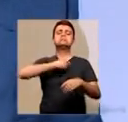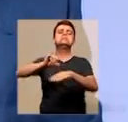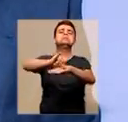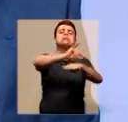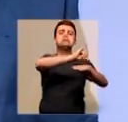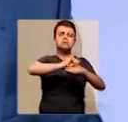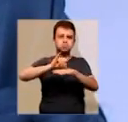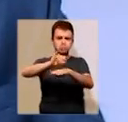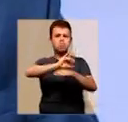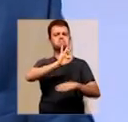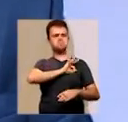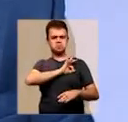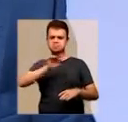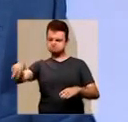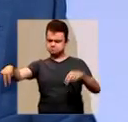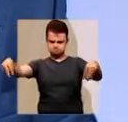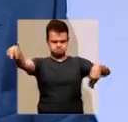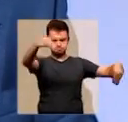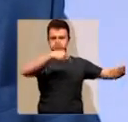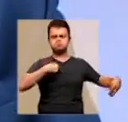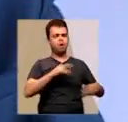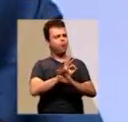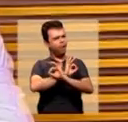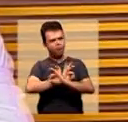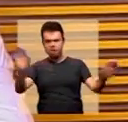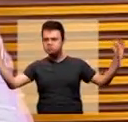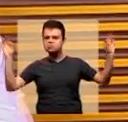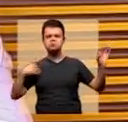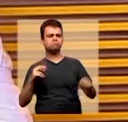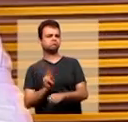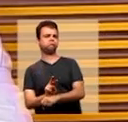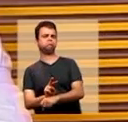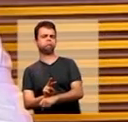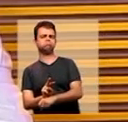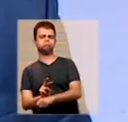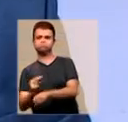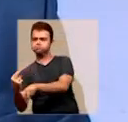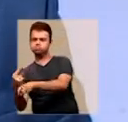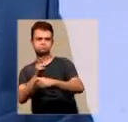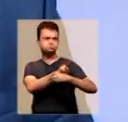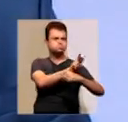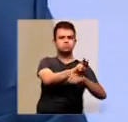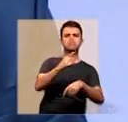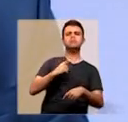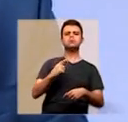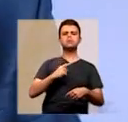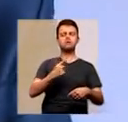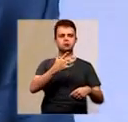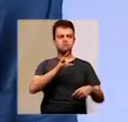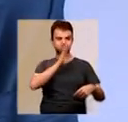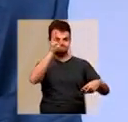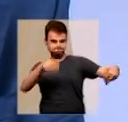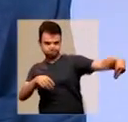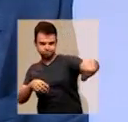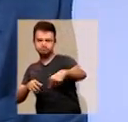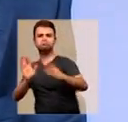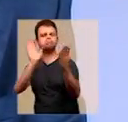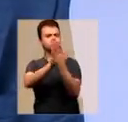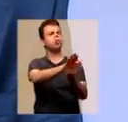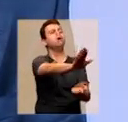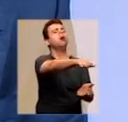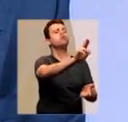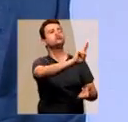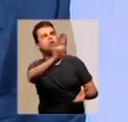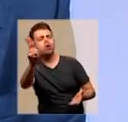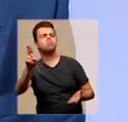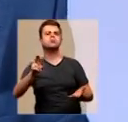Preto pela Polícia Militar que é excelente. Você daria para fazer isso? Daria para fazer. Está vendo lá? Viu quem passou? Procura saber quem é,